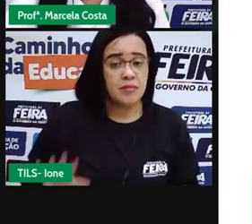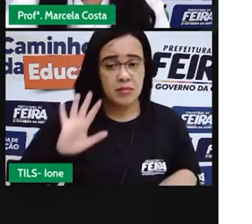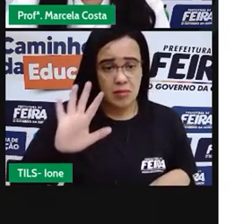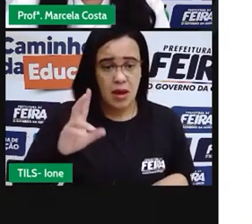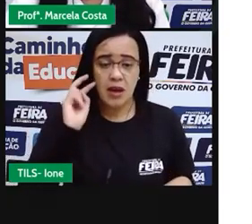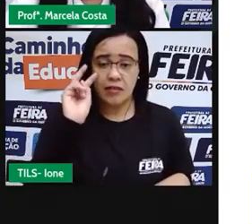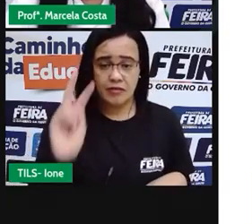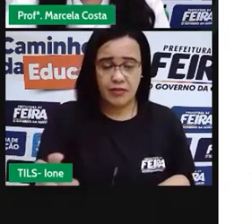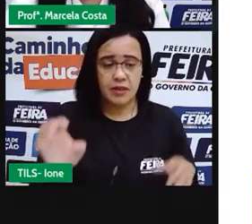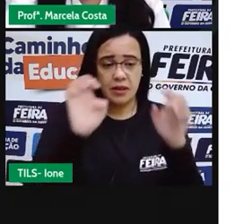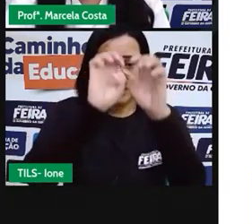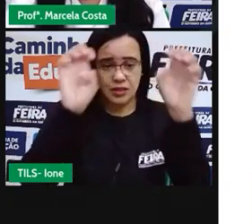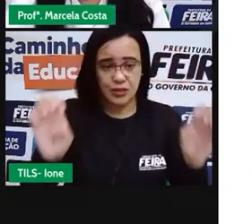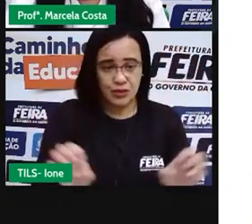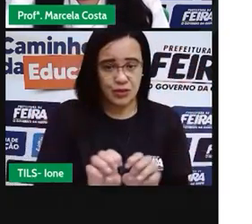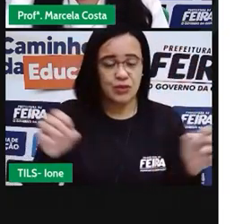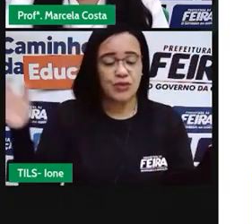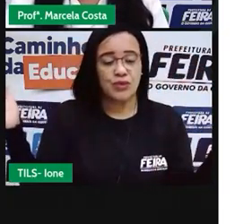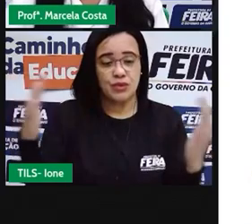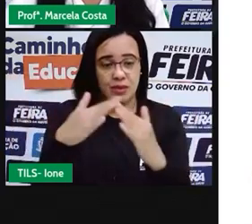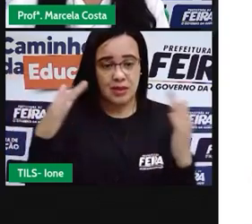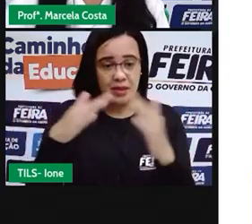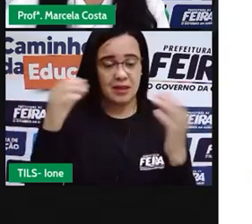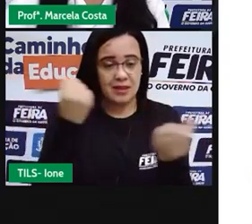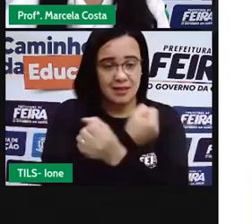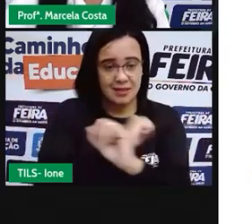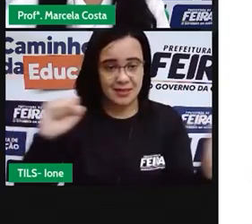esse formato retangular.